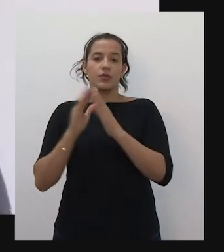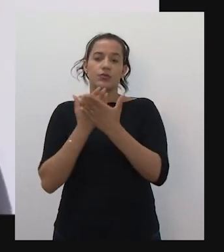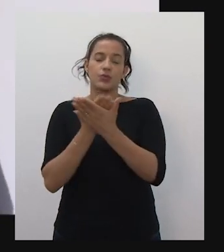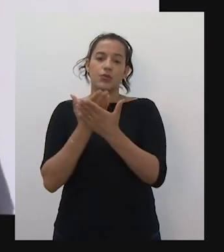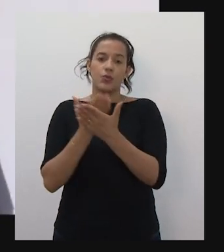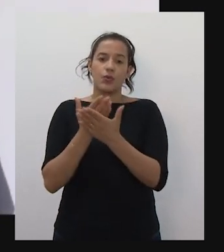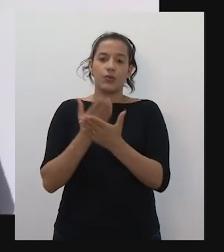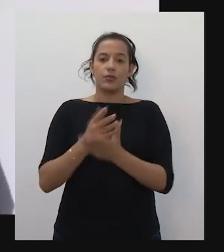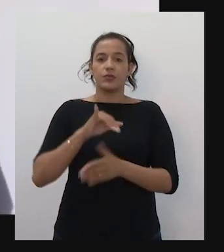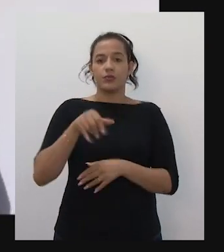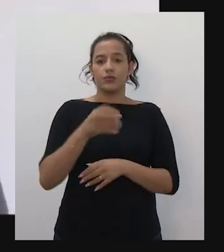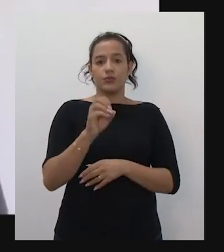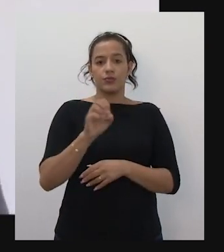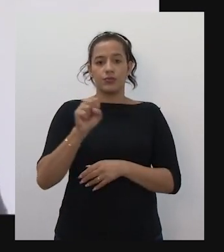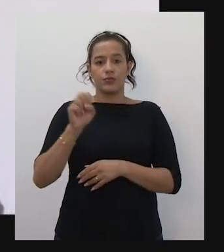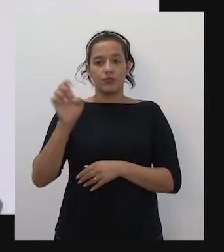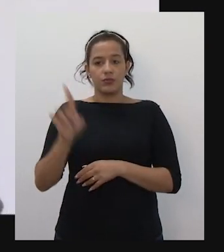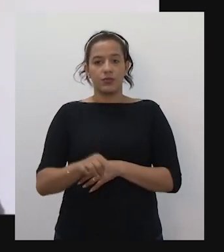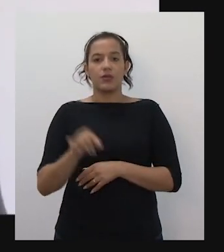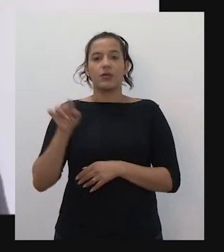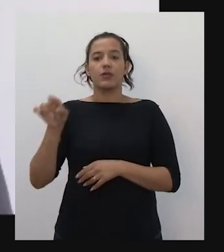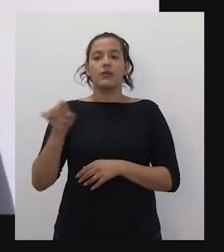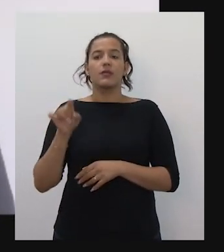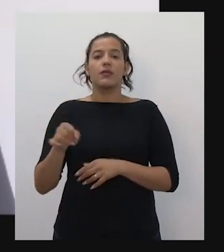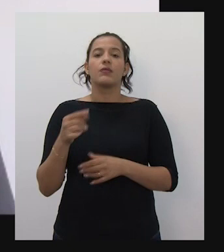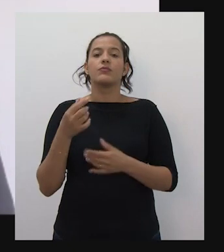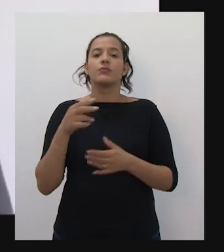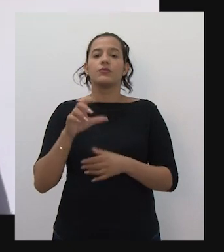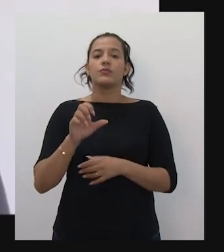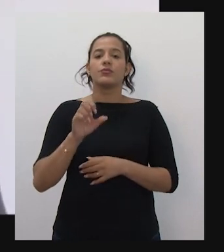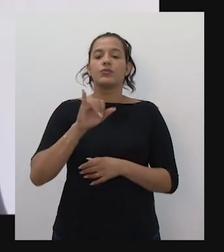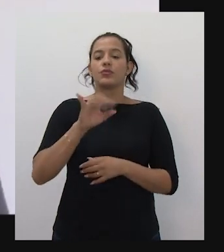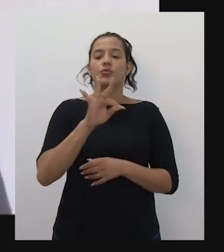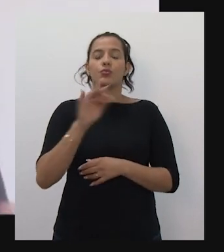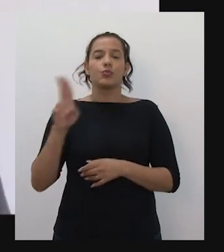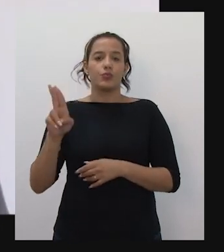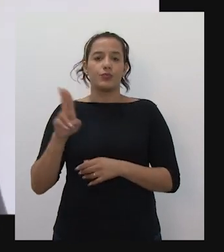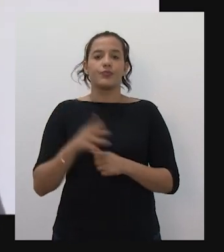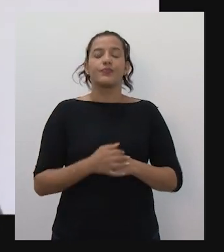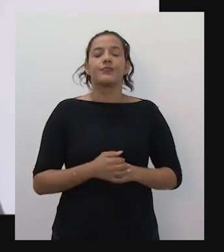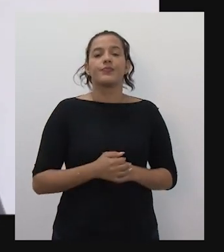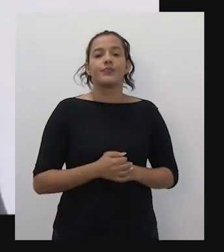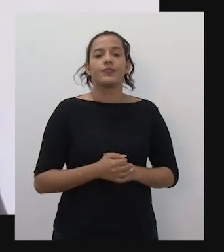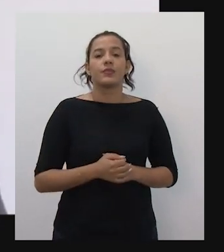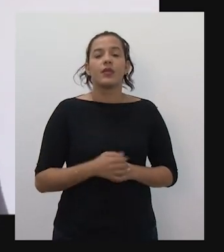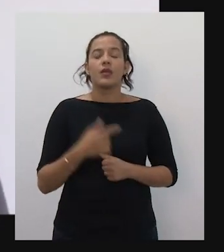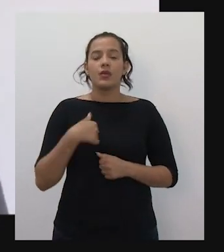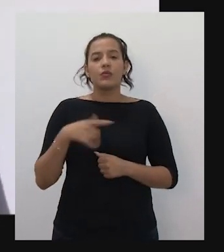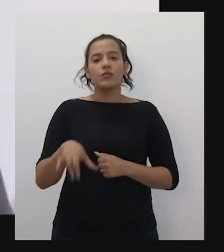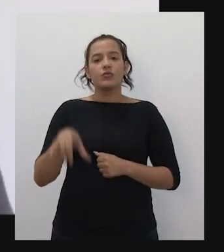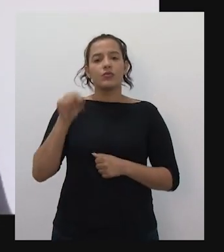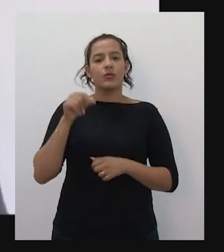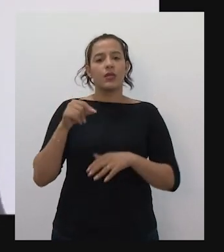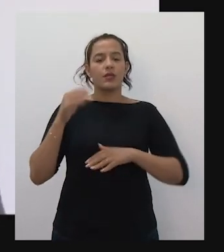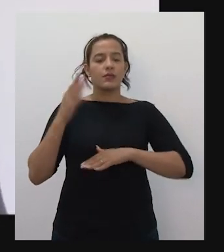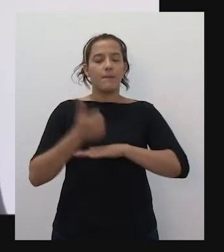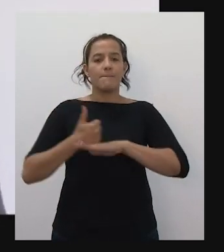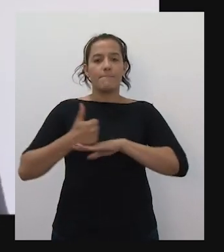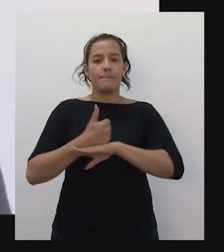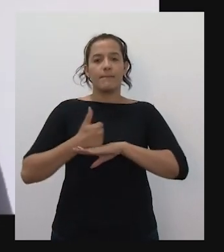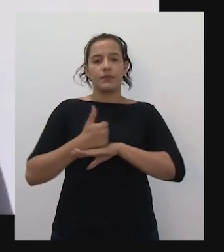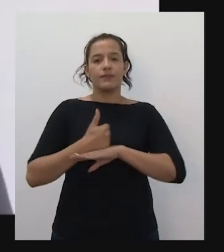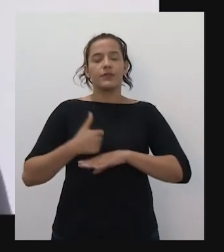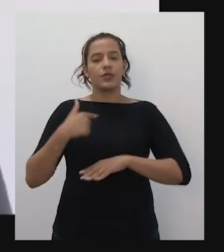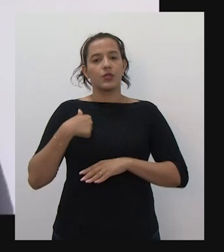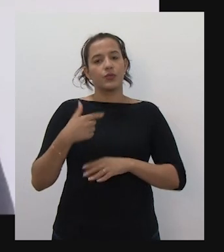Gonçalves, na cidade de Salto, pertencente à Diretoria de Ensino de Itu. Escolhi essa profissão porque ainda nos meus tempos de